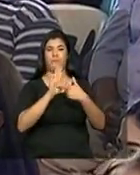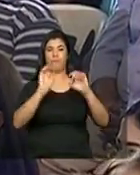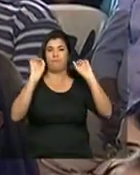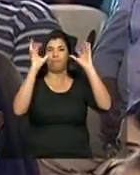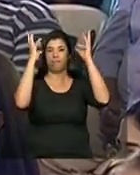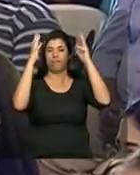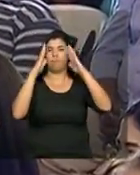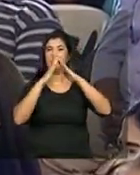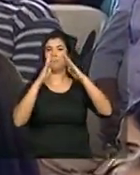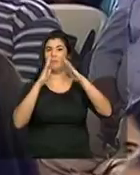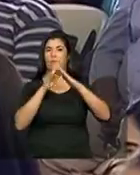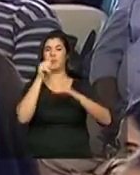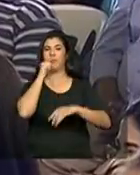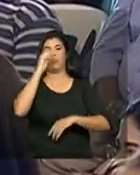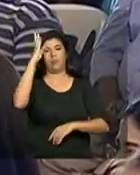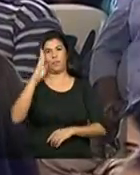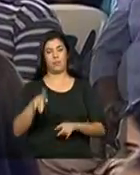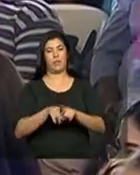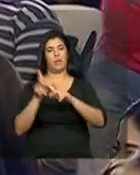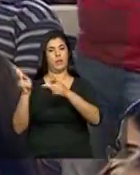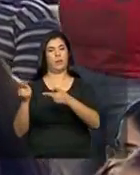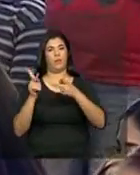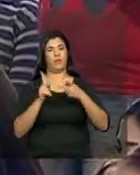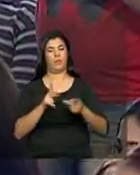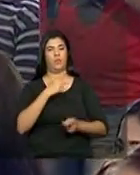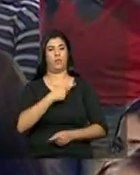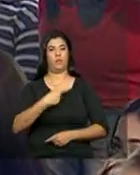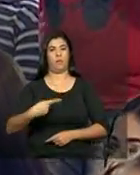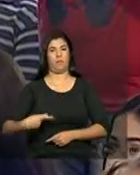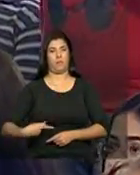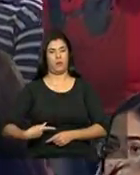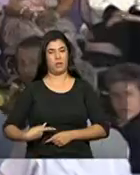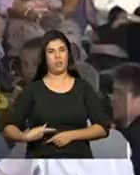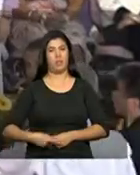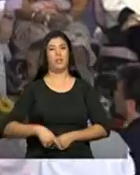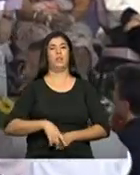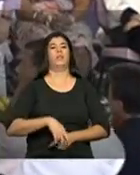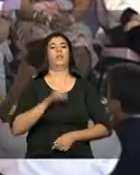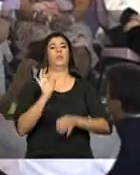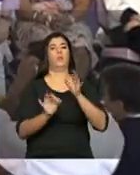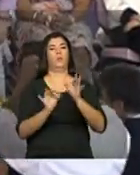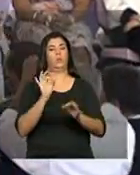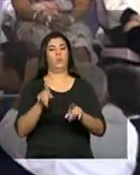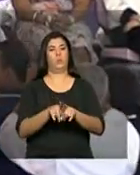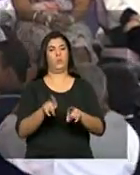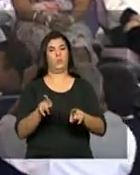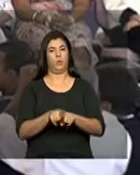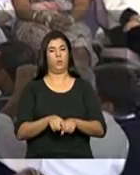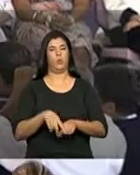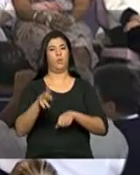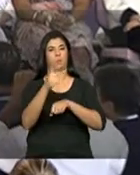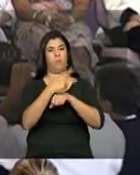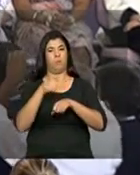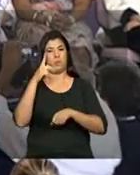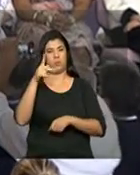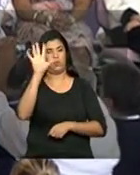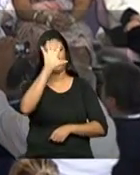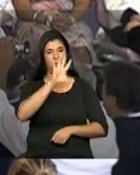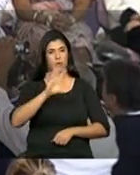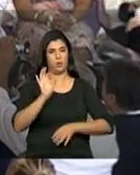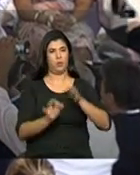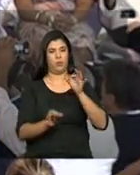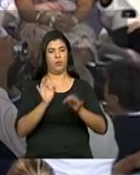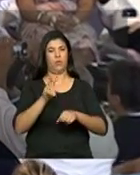Brasileira. Convidamos também o presidente do Tribunal de Justiça, o procurador-geral de Justiça e o